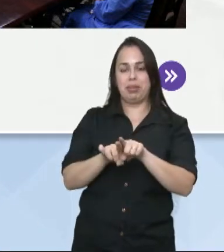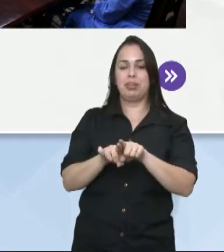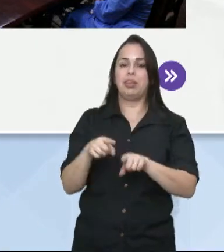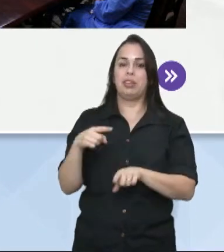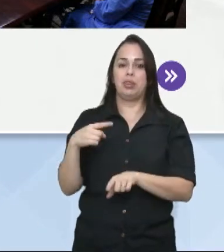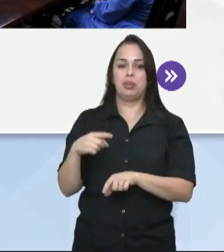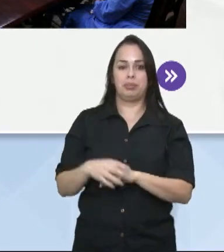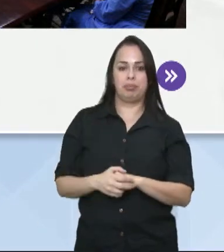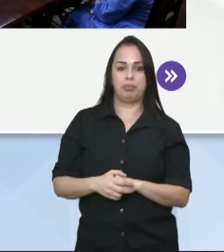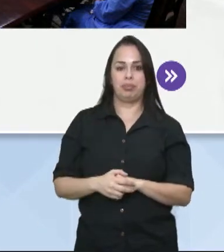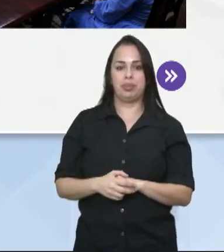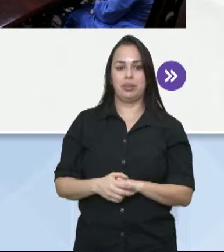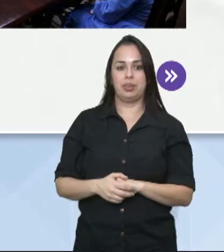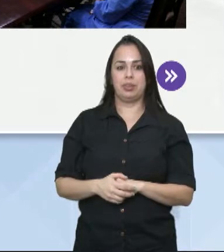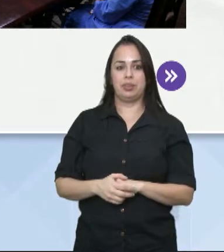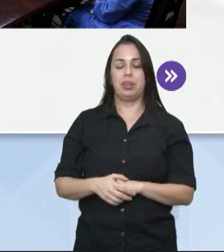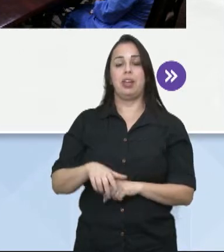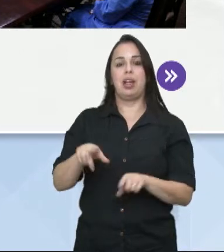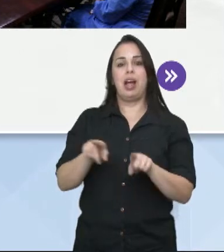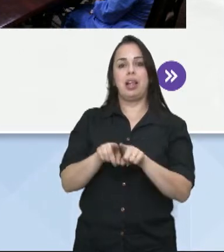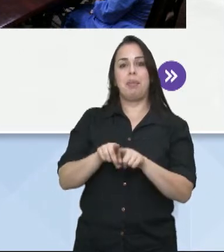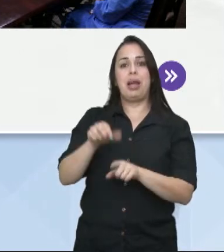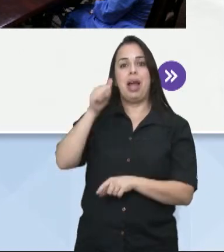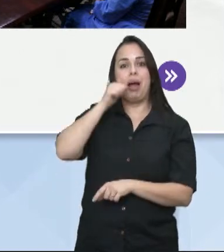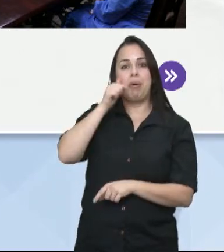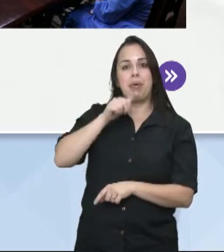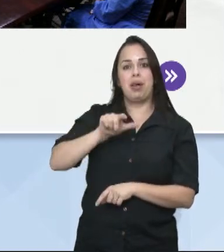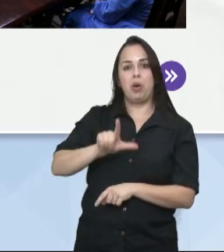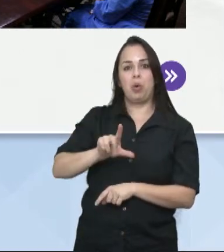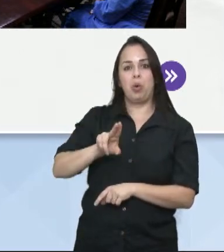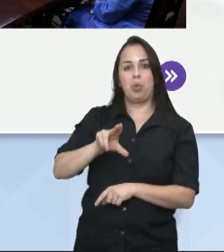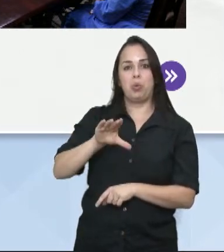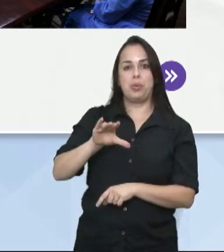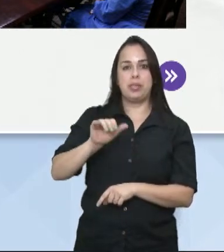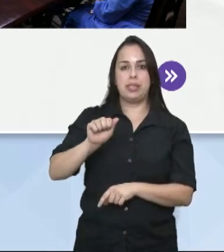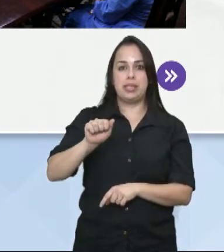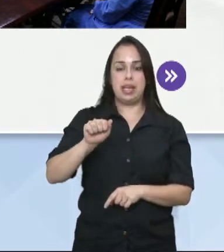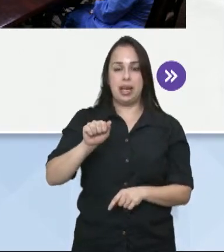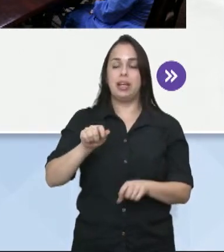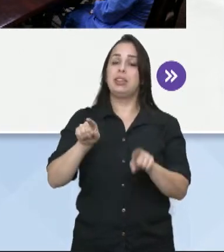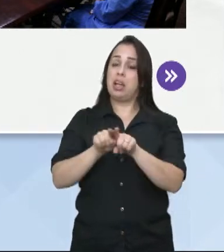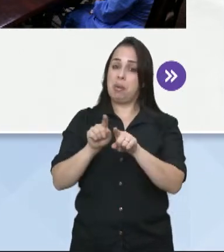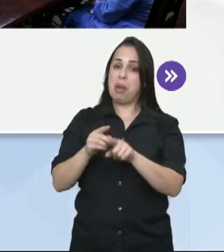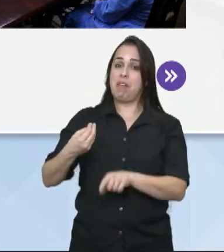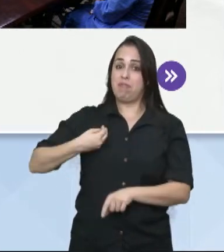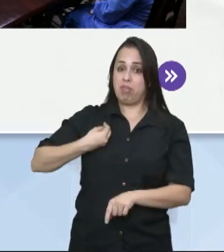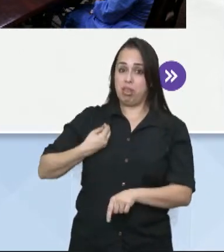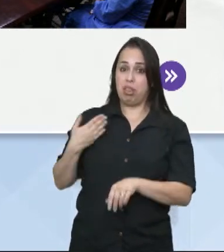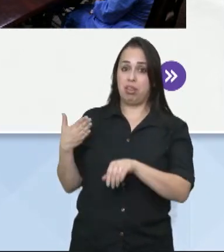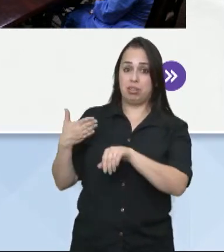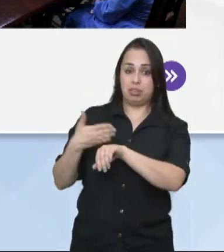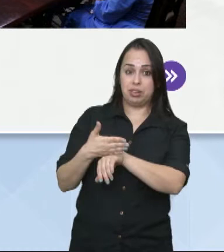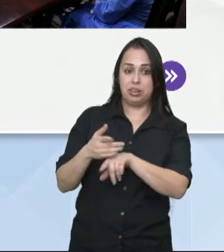registrar que a Lúcia do Castanheira estava lá junto com a Rose Gaspar. Então tem esse registro. Esse registro,